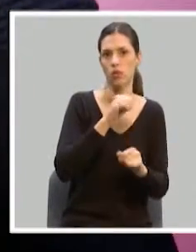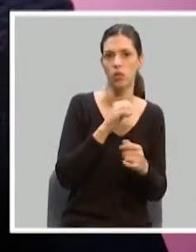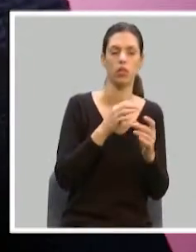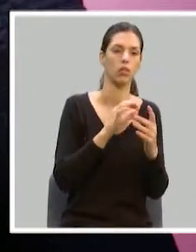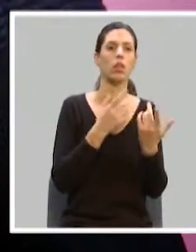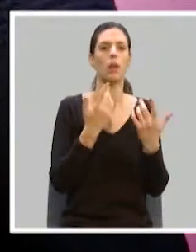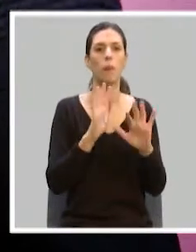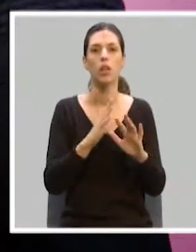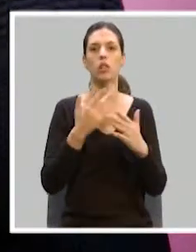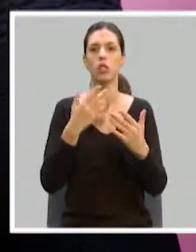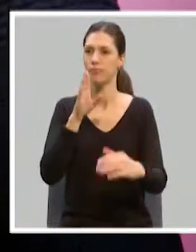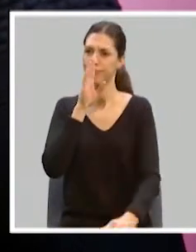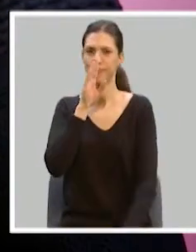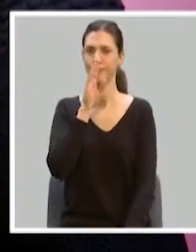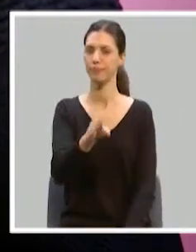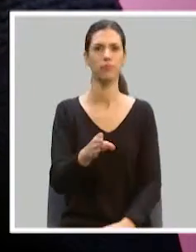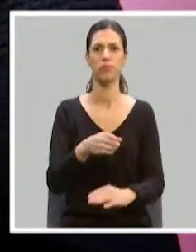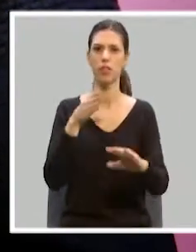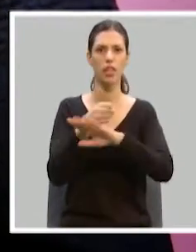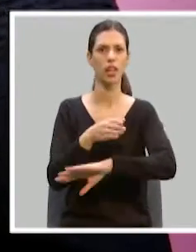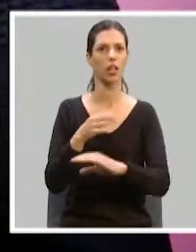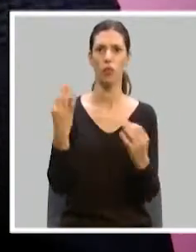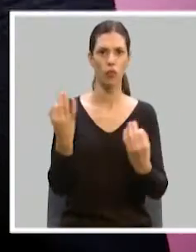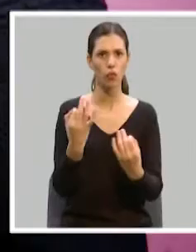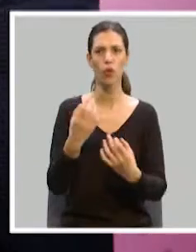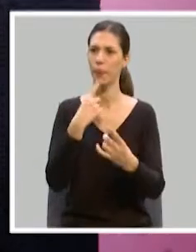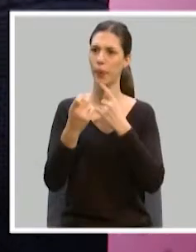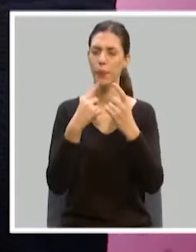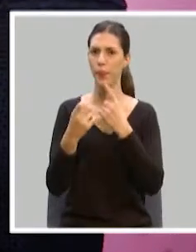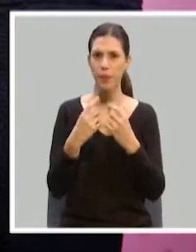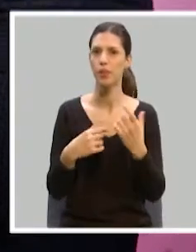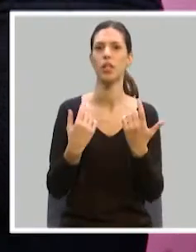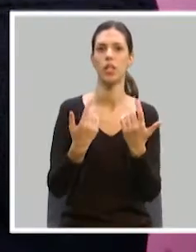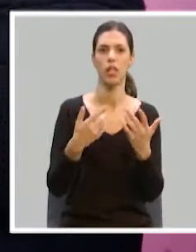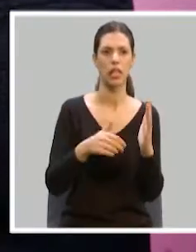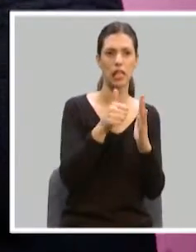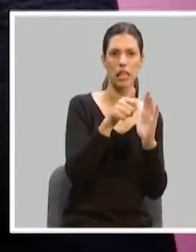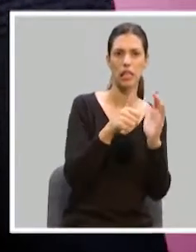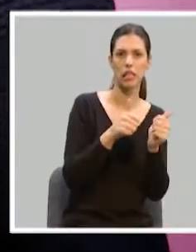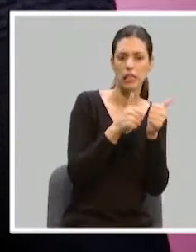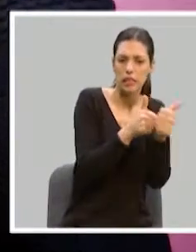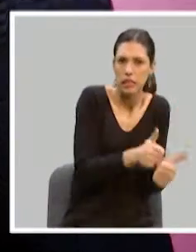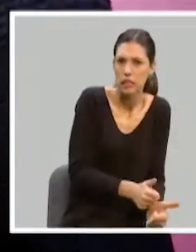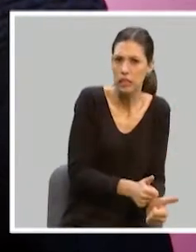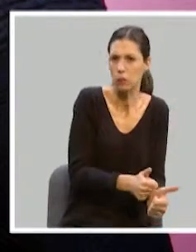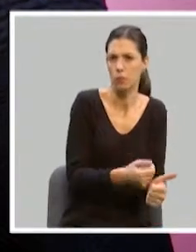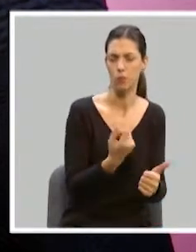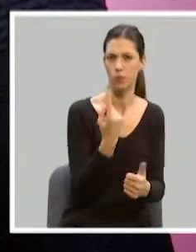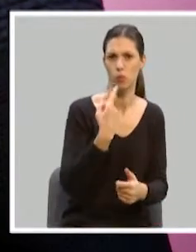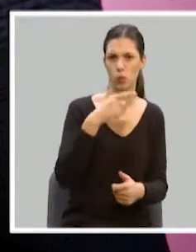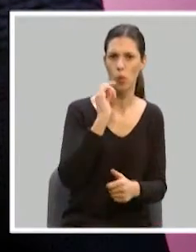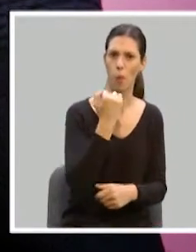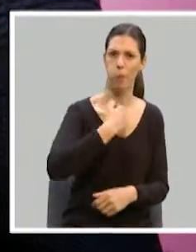se ainda velha máxima de que o melhor é imprevisível o que está escrito mas eles quase não seguirão 1 milhão nenhum